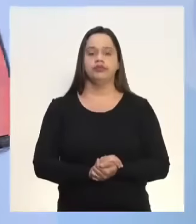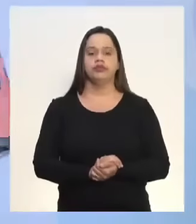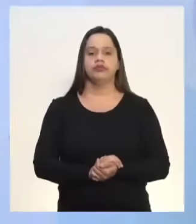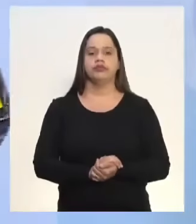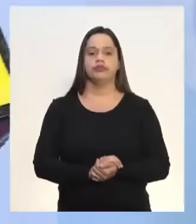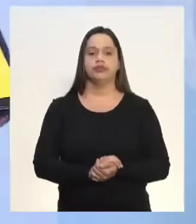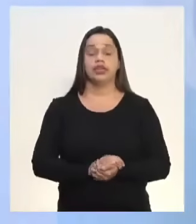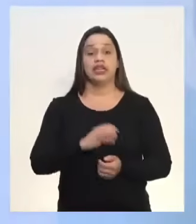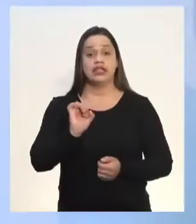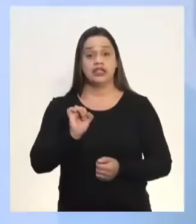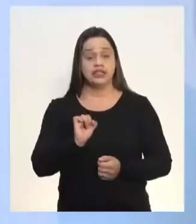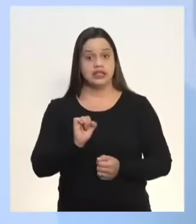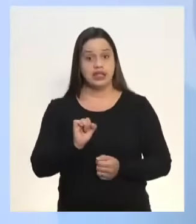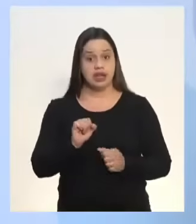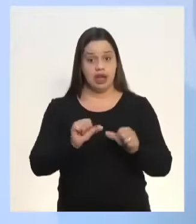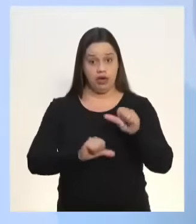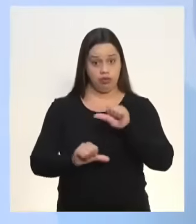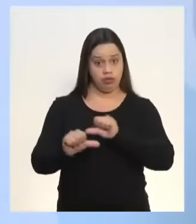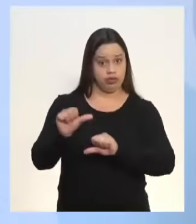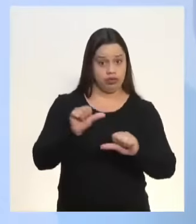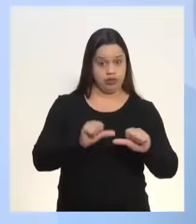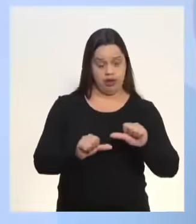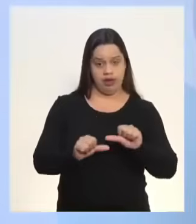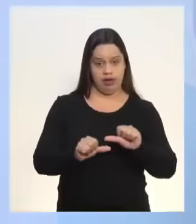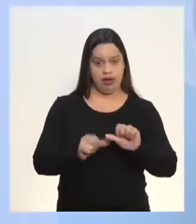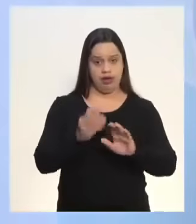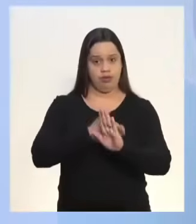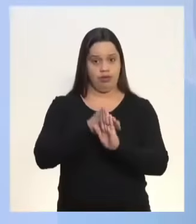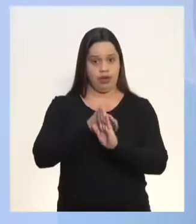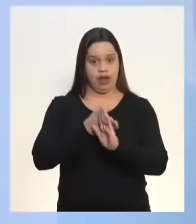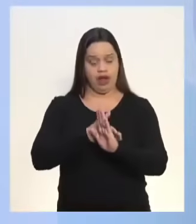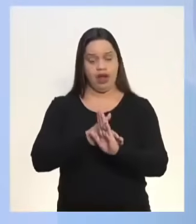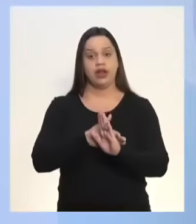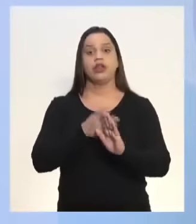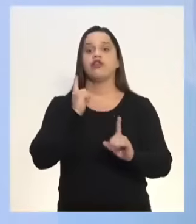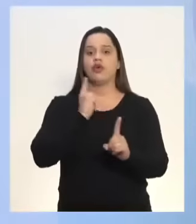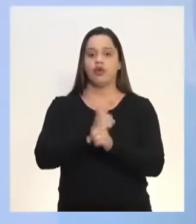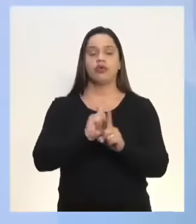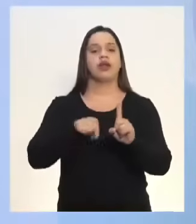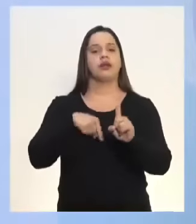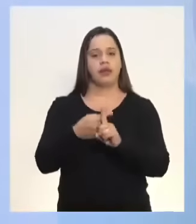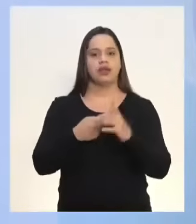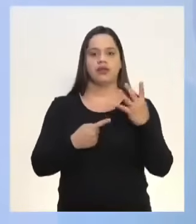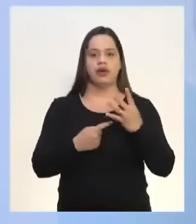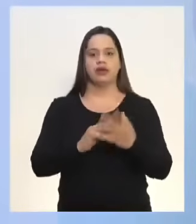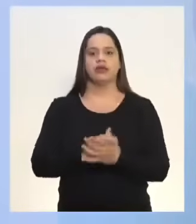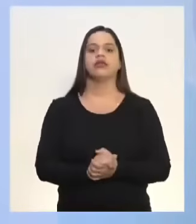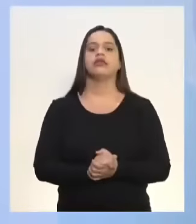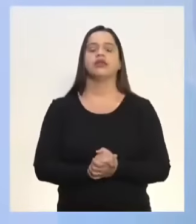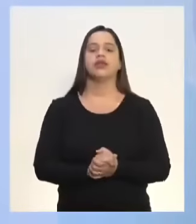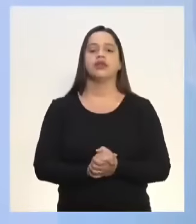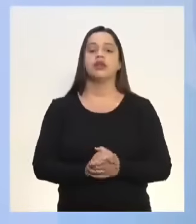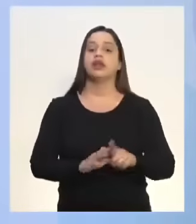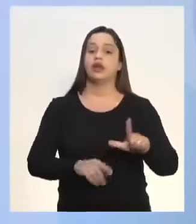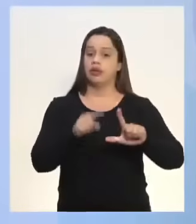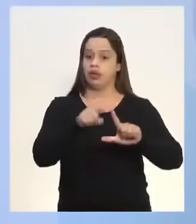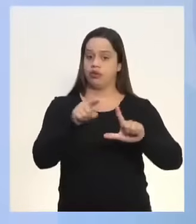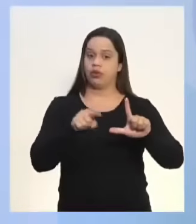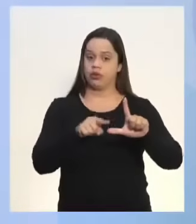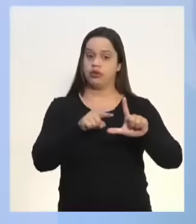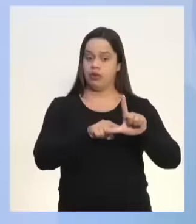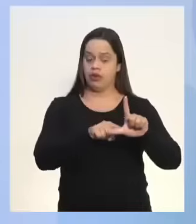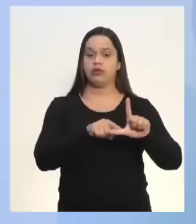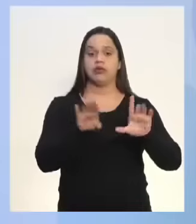Se eu virar ele, ó, eu vou encontrar outros 4, não é isso? Então, Muito 1, bem. 2, 3, 4